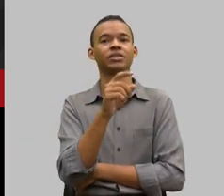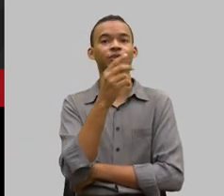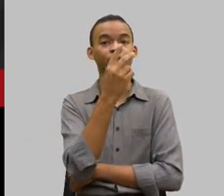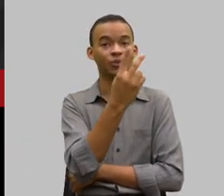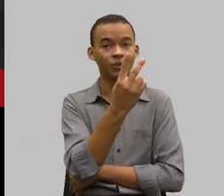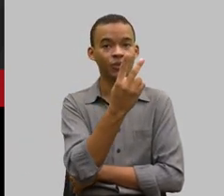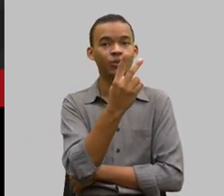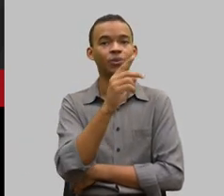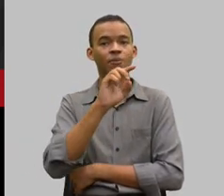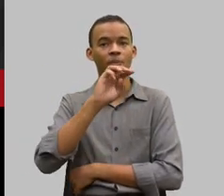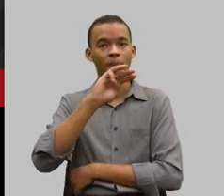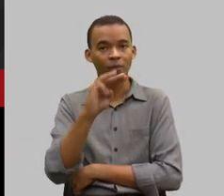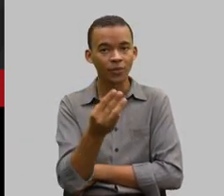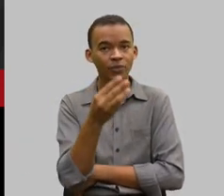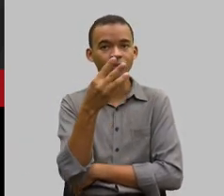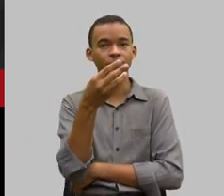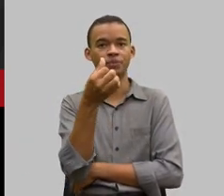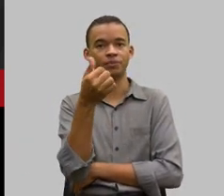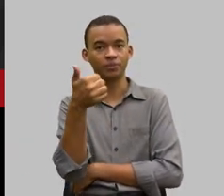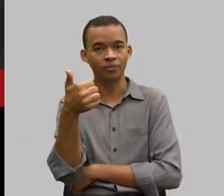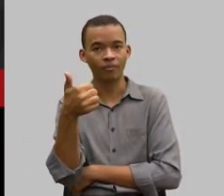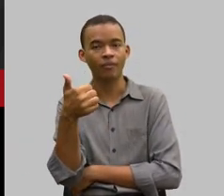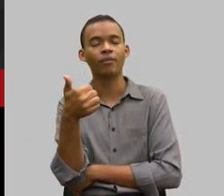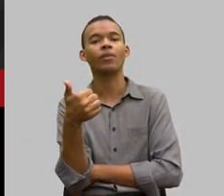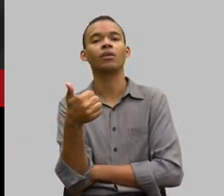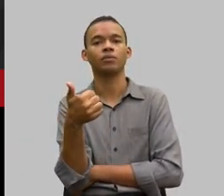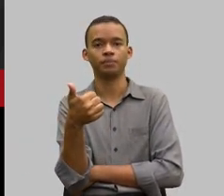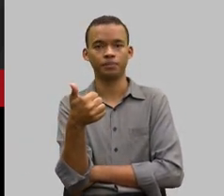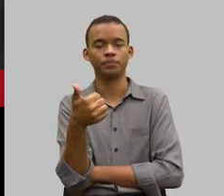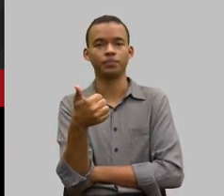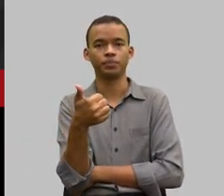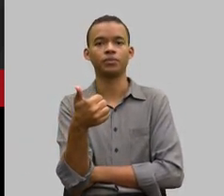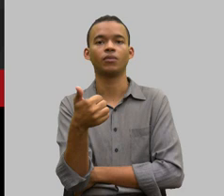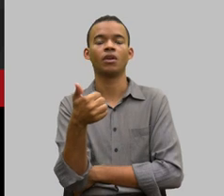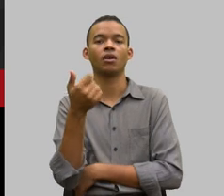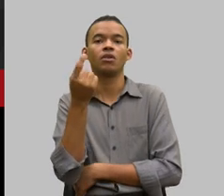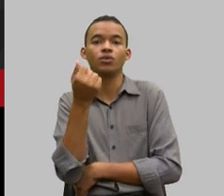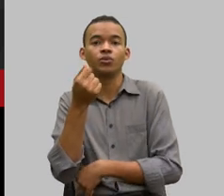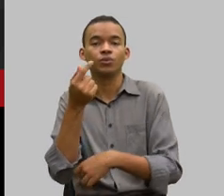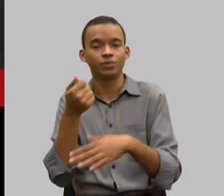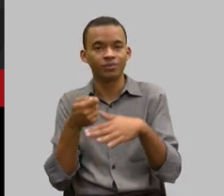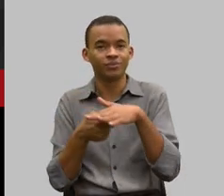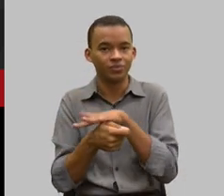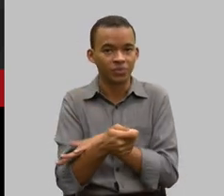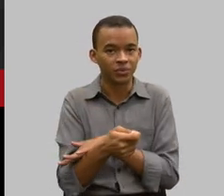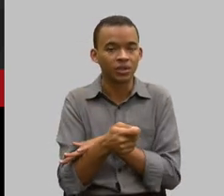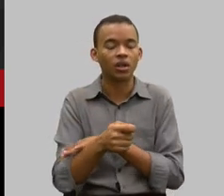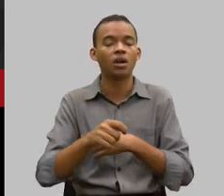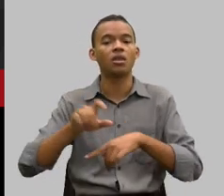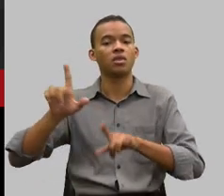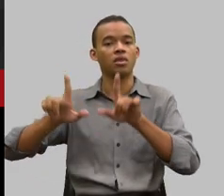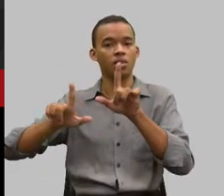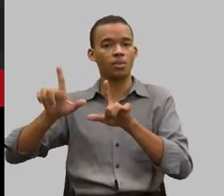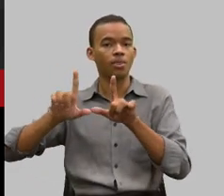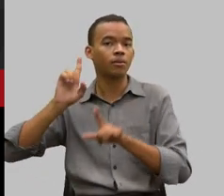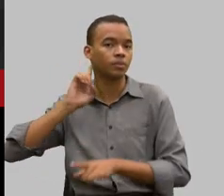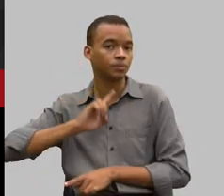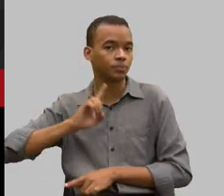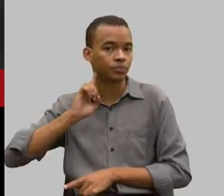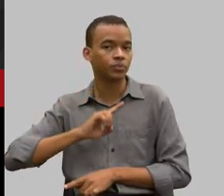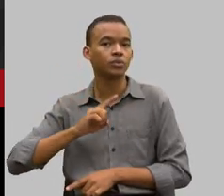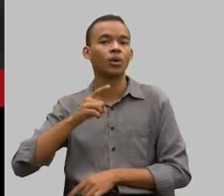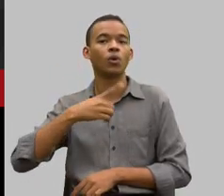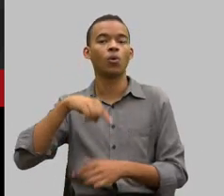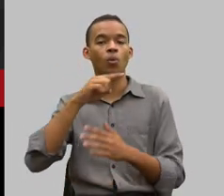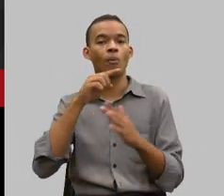de de de verba entrando no caso aí da Rádio Inconfidência na na Rede Minas a meta era 3 milhões a gente alcançou 35